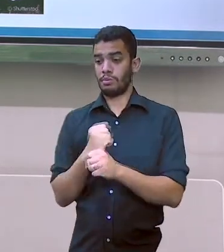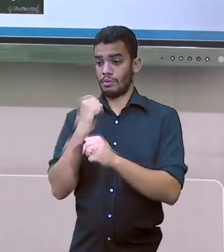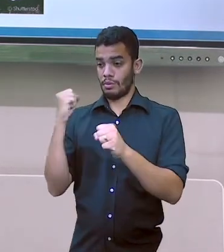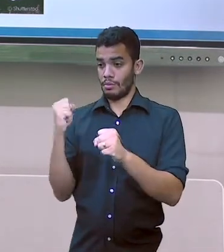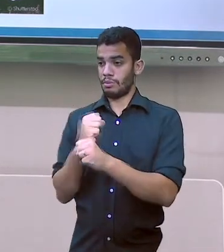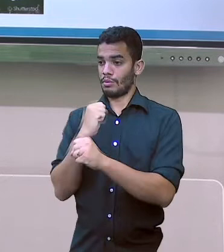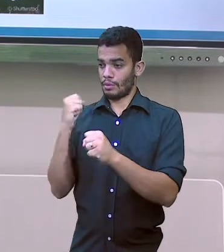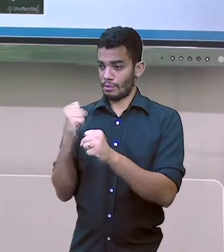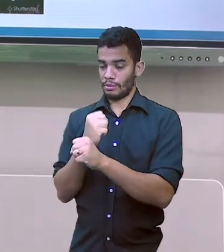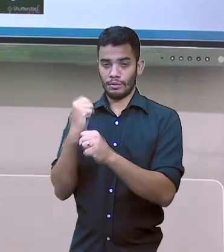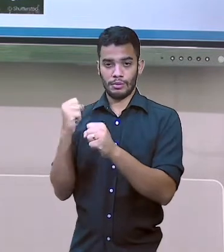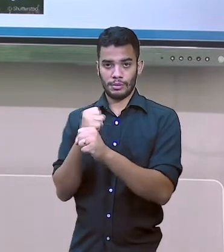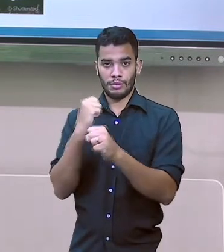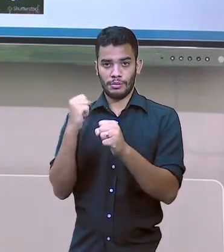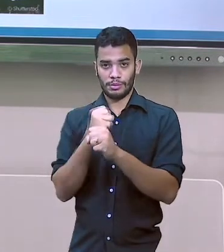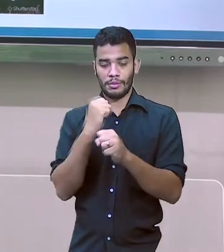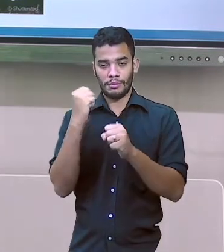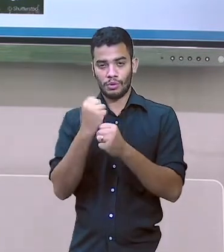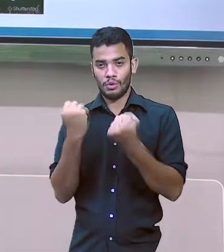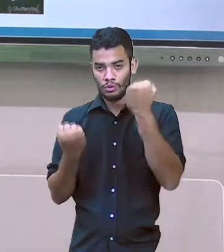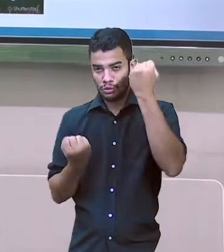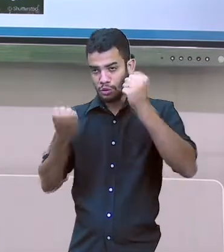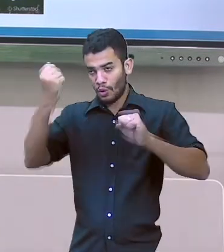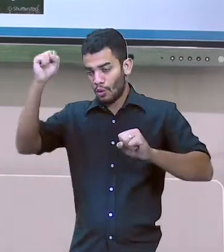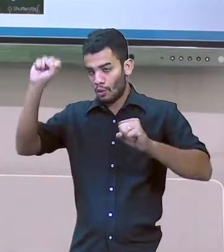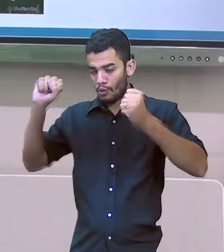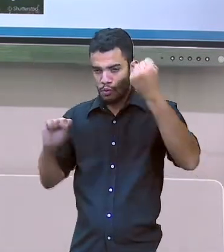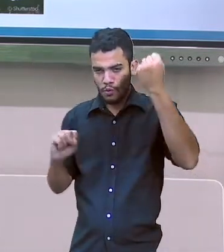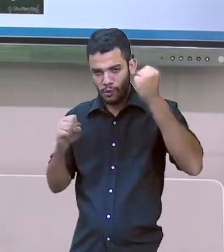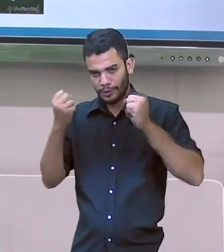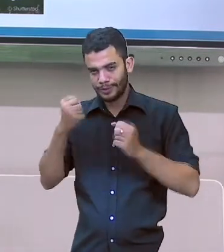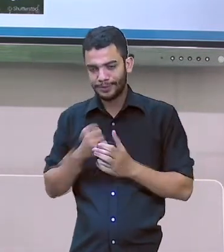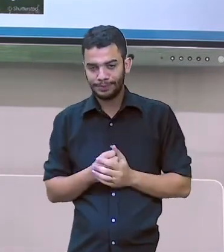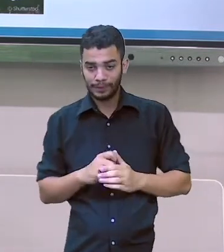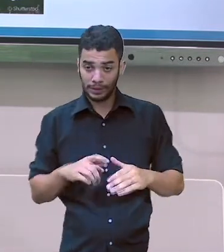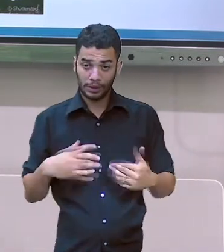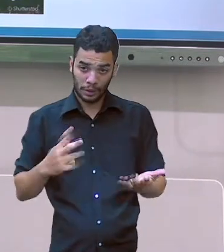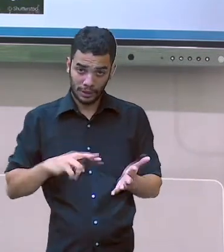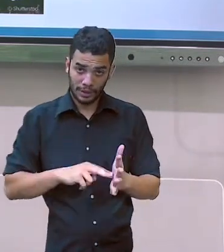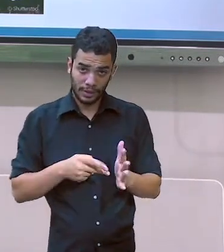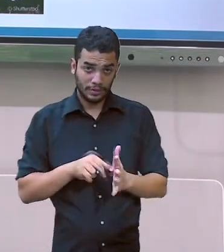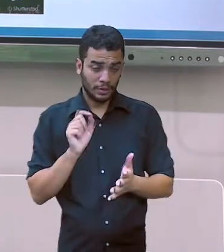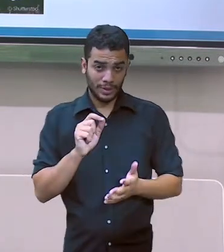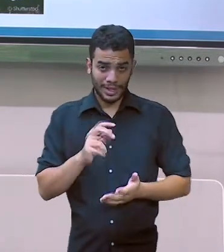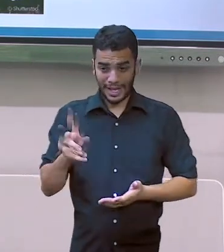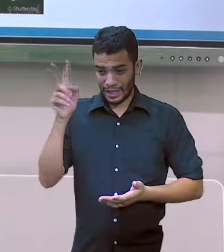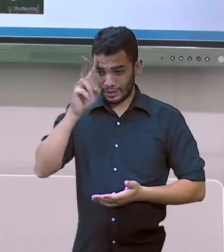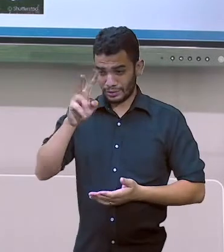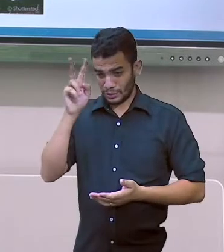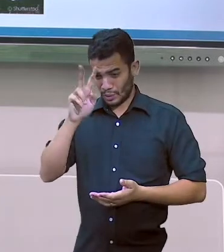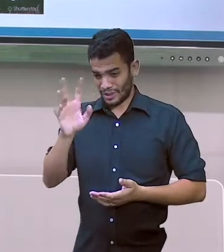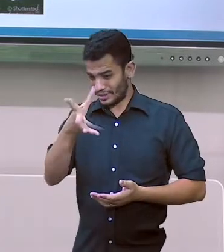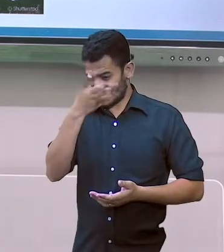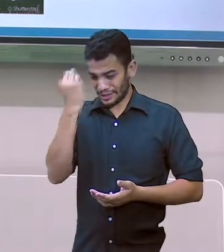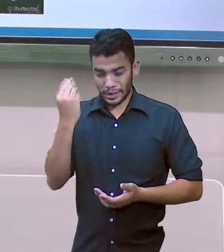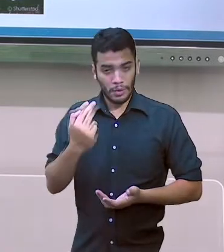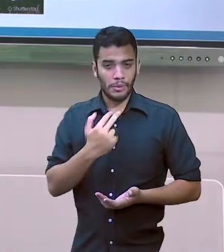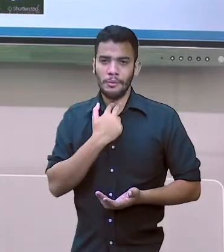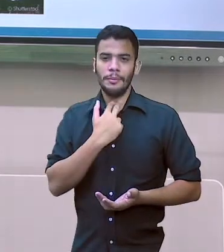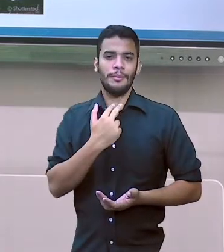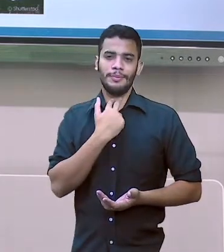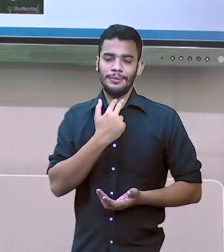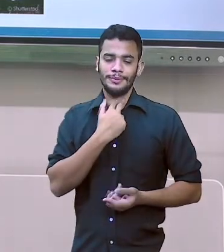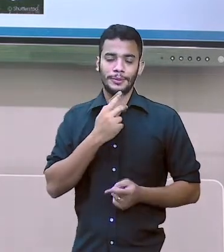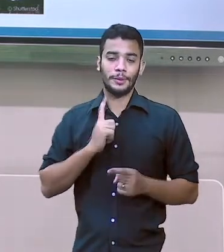dos cafezais. Então, nós não podemos esquecer esses detalhes da